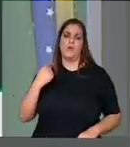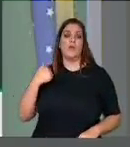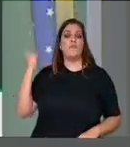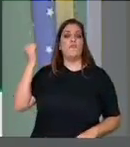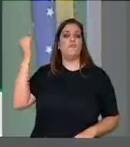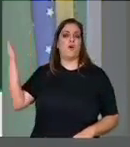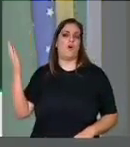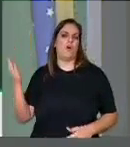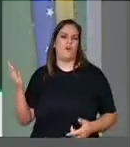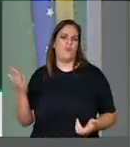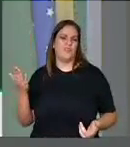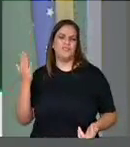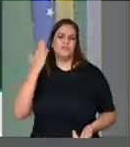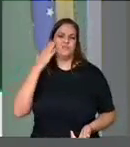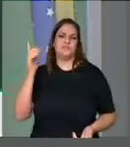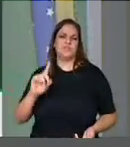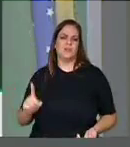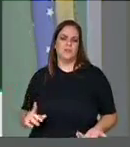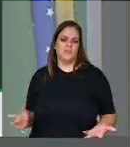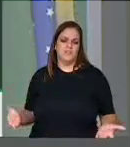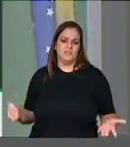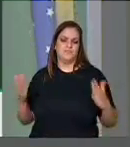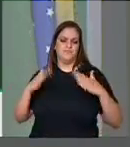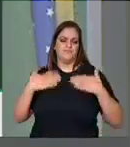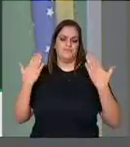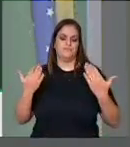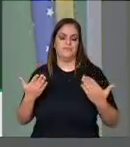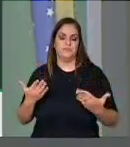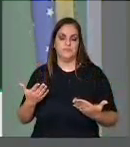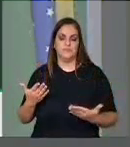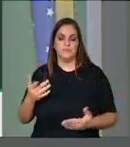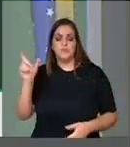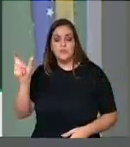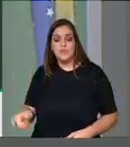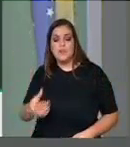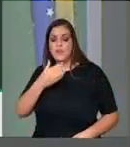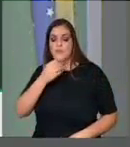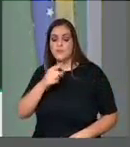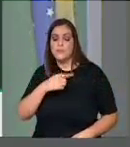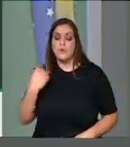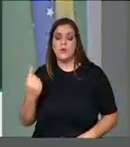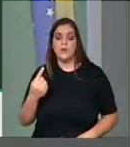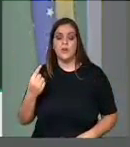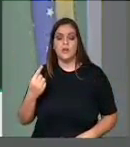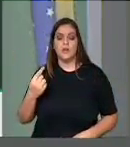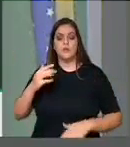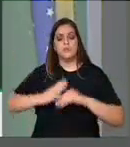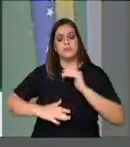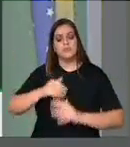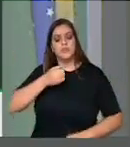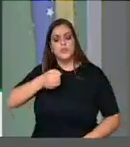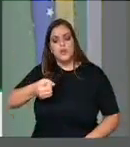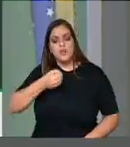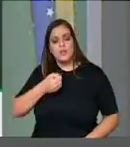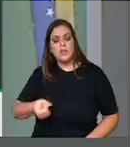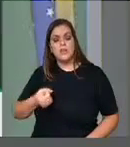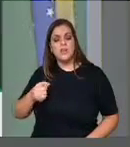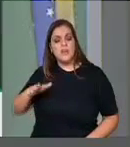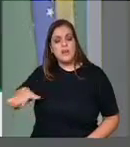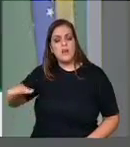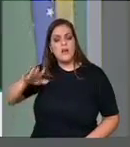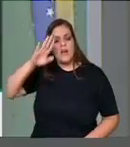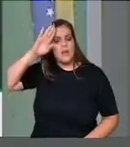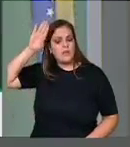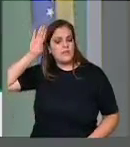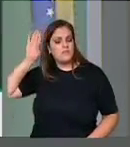descuidei-me um pouco. Era a morte, talvez, do jornalista mais ligado à